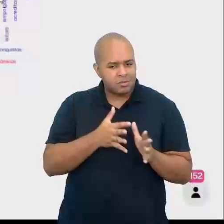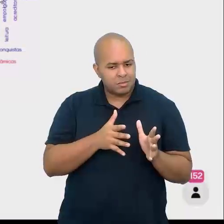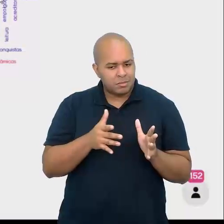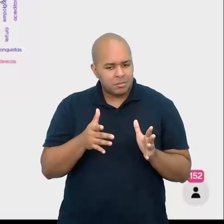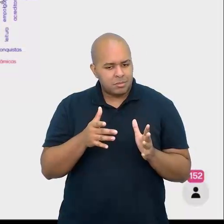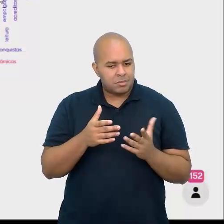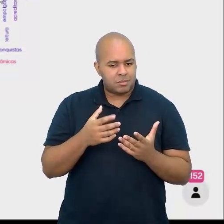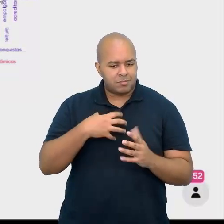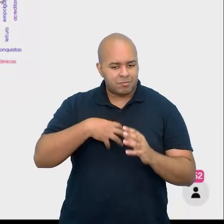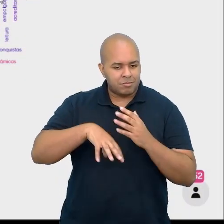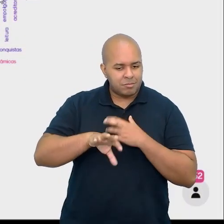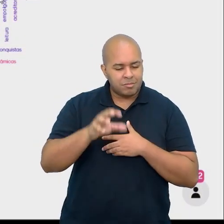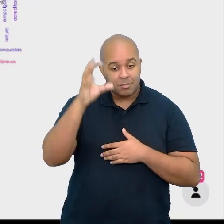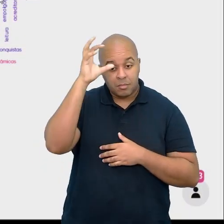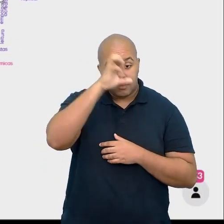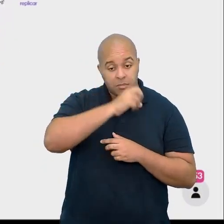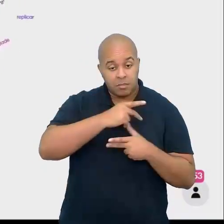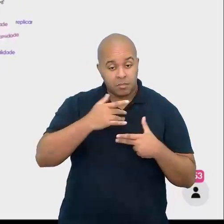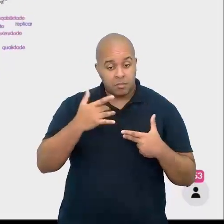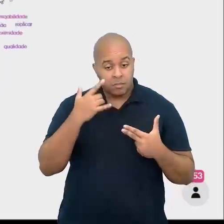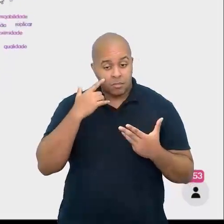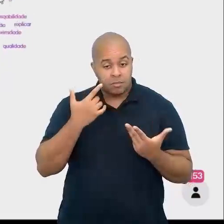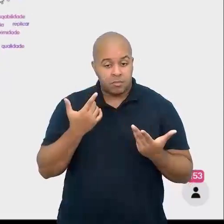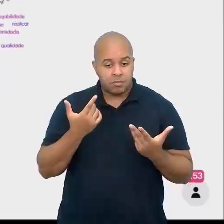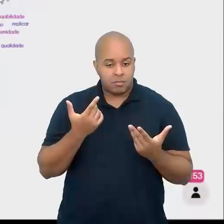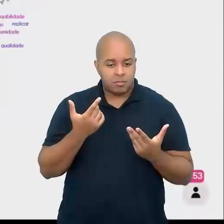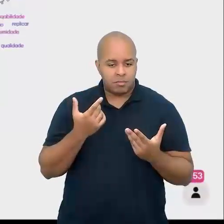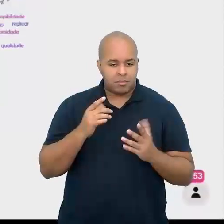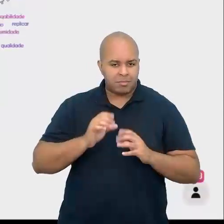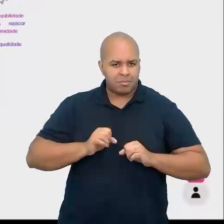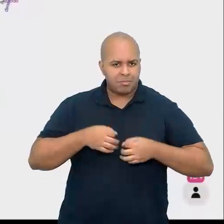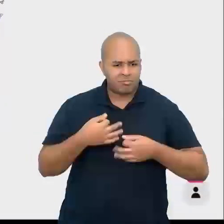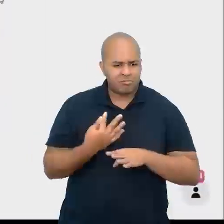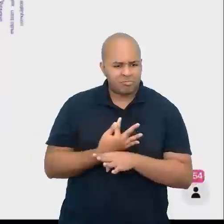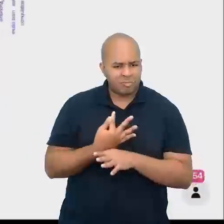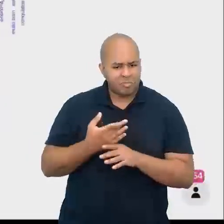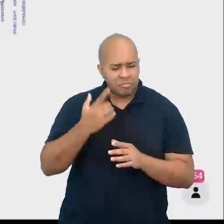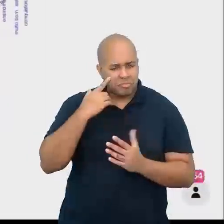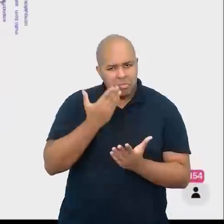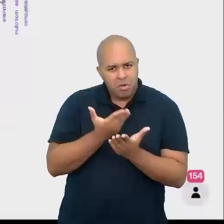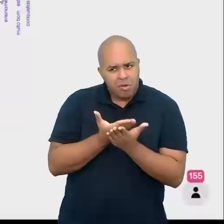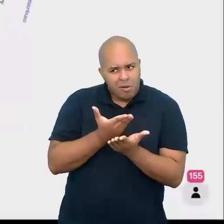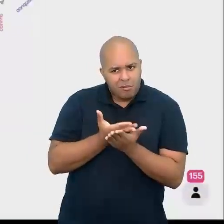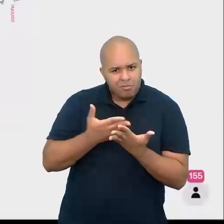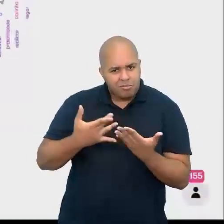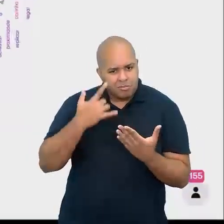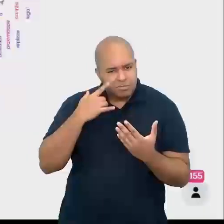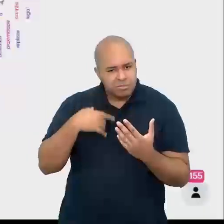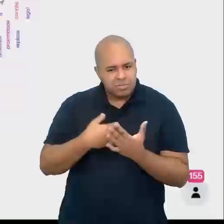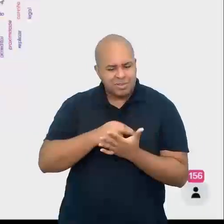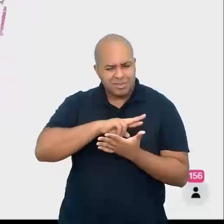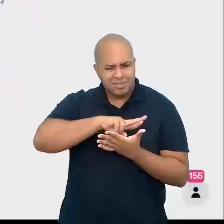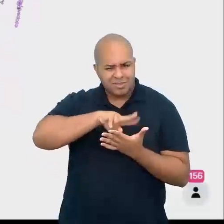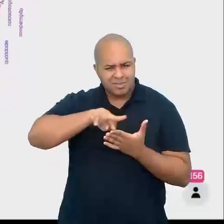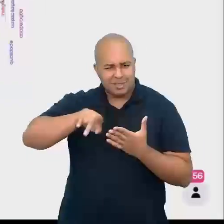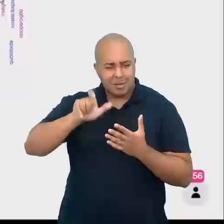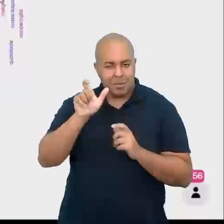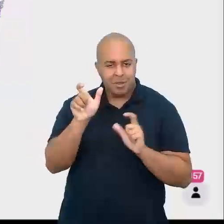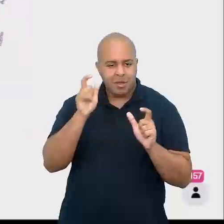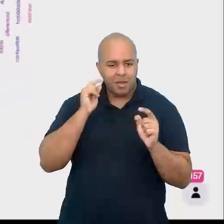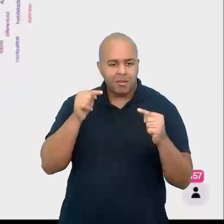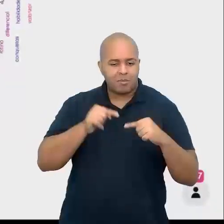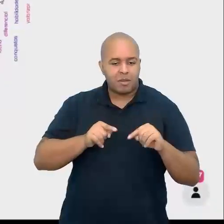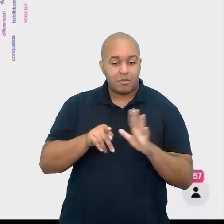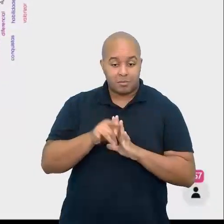empatia aprendizado dedicação estudo são muitas as palavras que